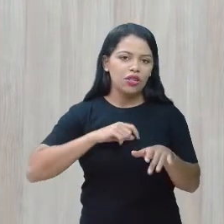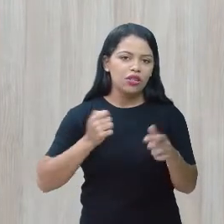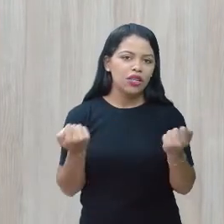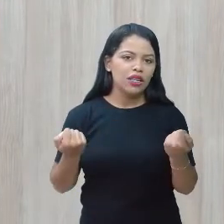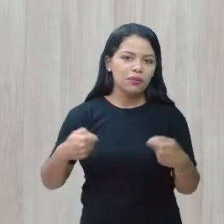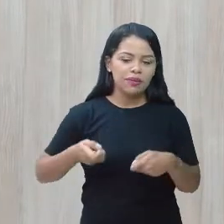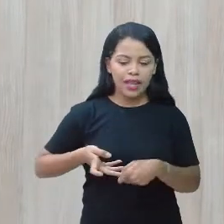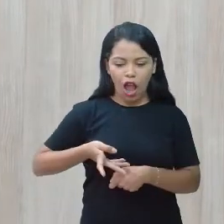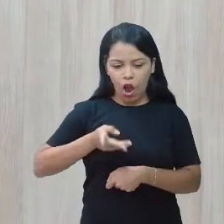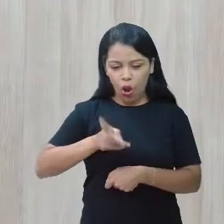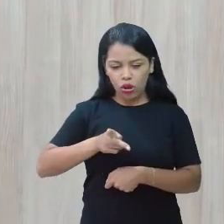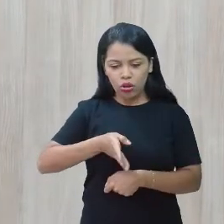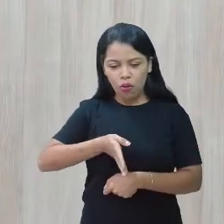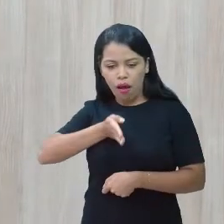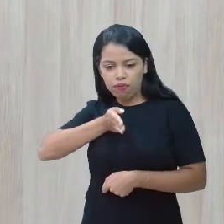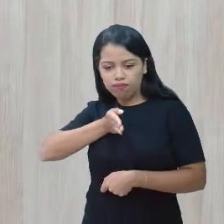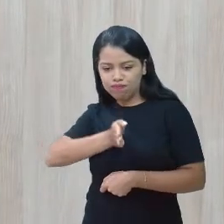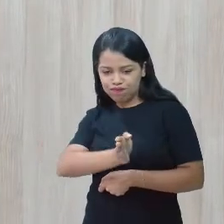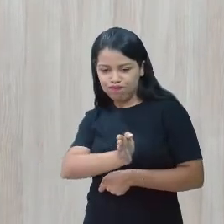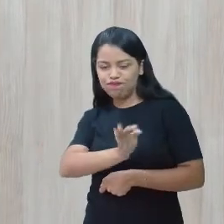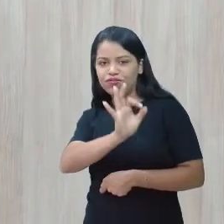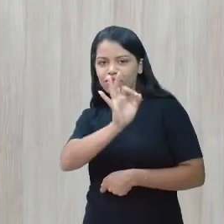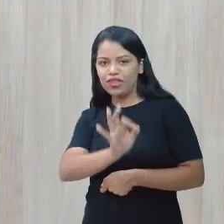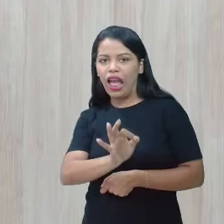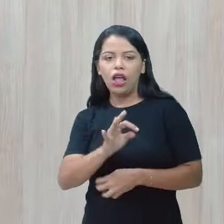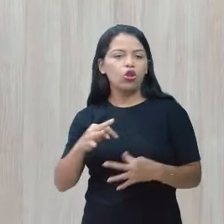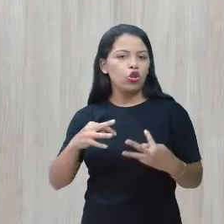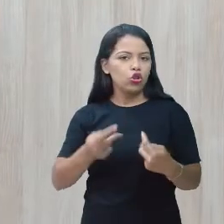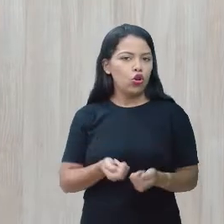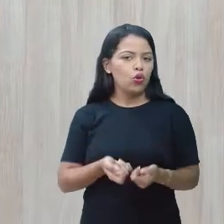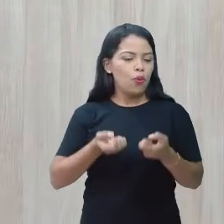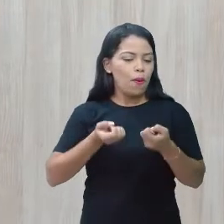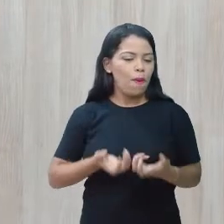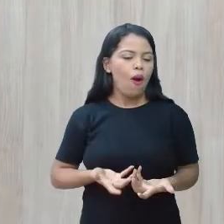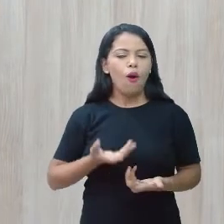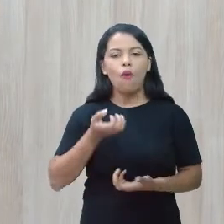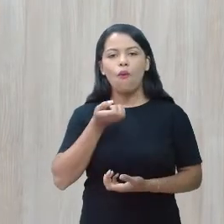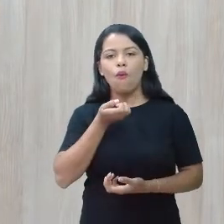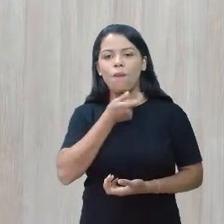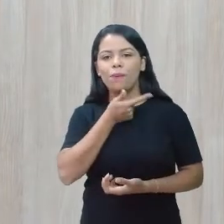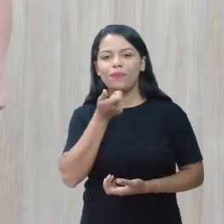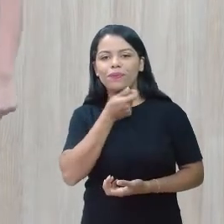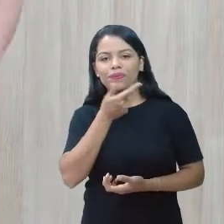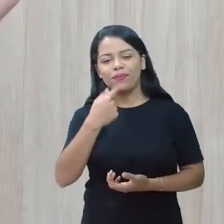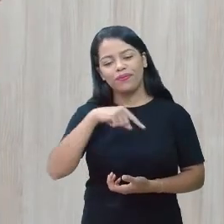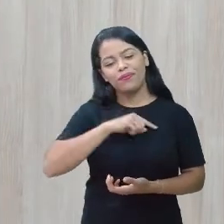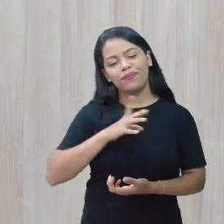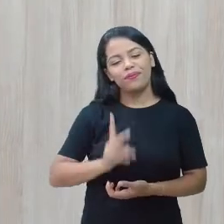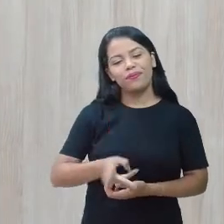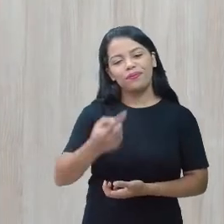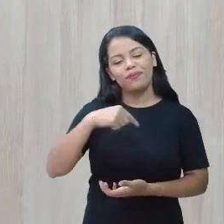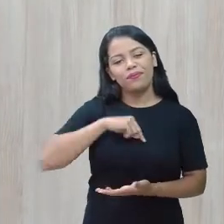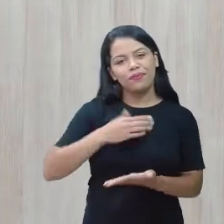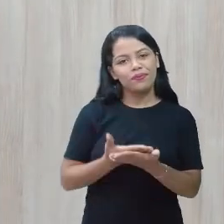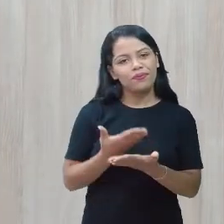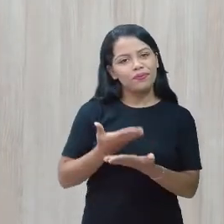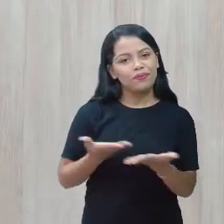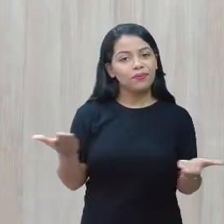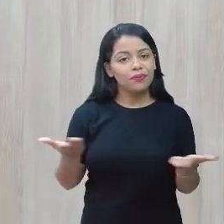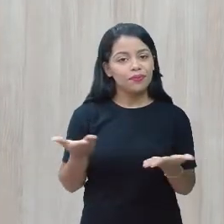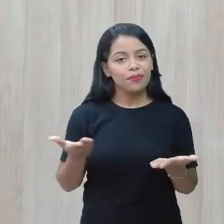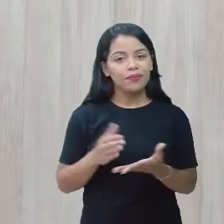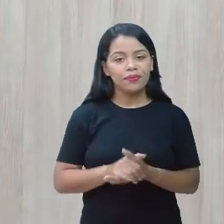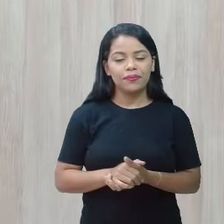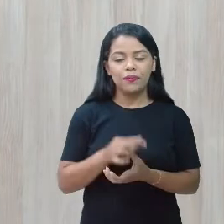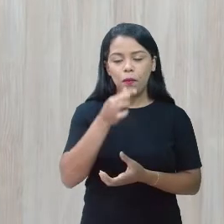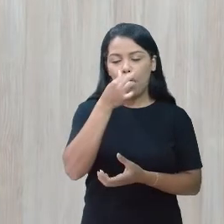no eixo, não é? No eixo cheio de humor, não é? E vamos dar continuidade à nossa aula de hoje. Como sempre